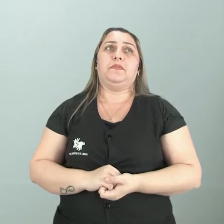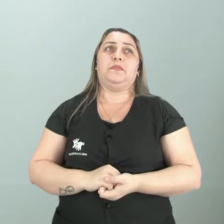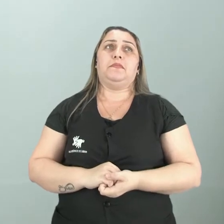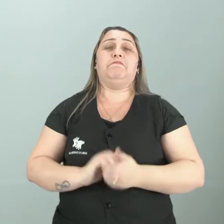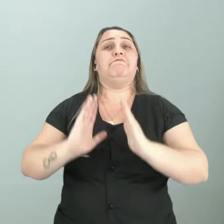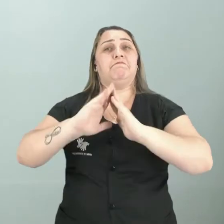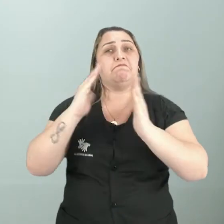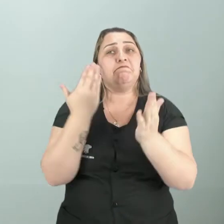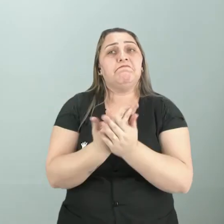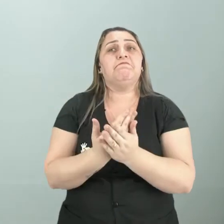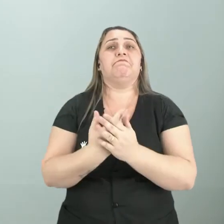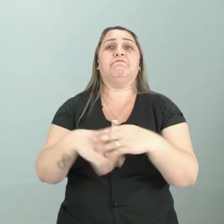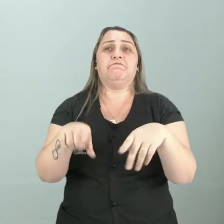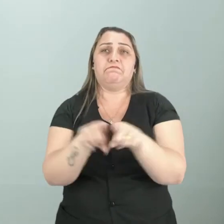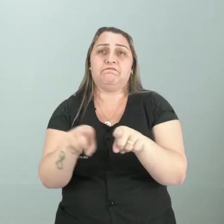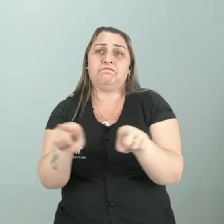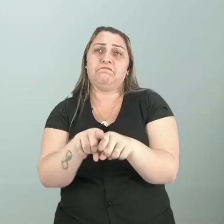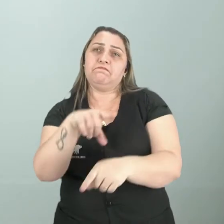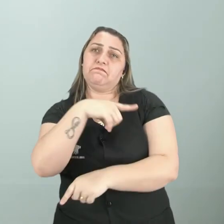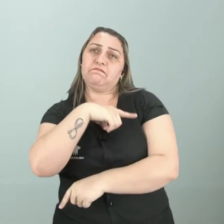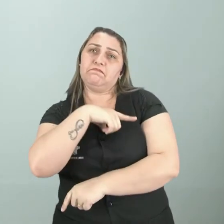a escola.